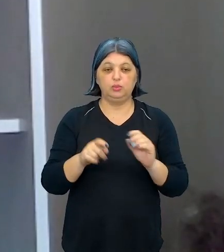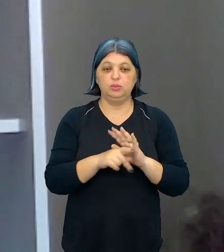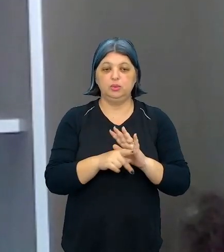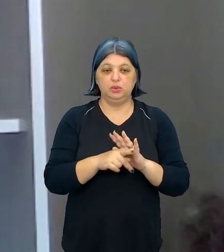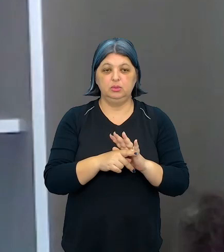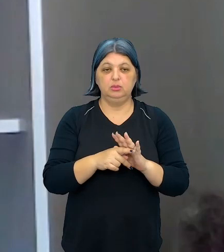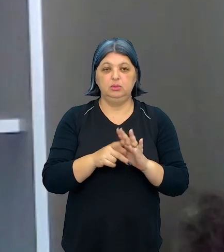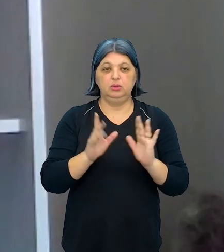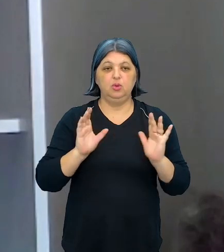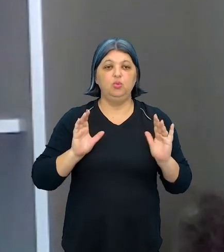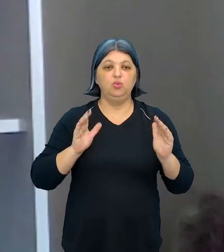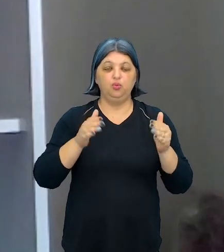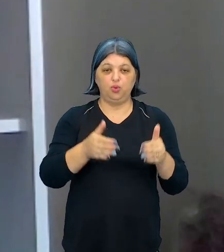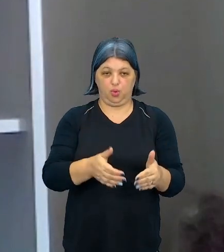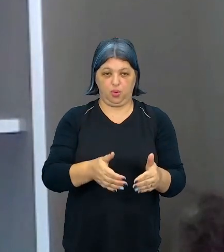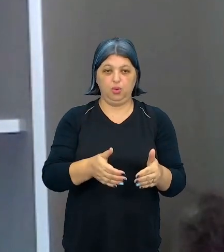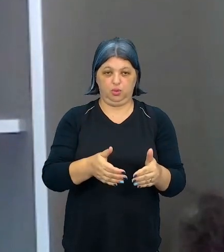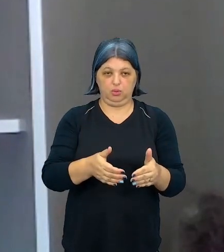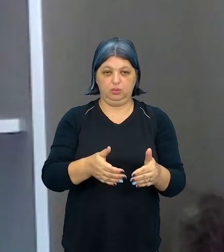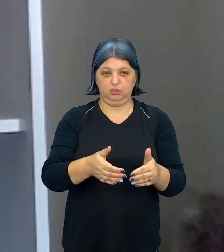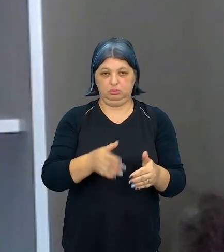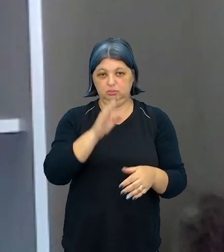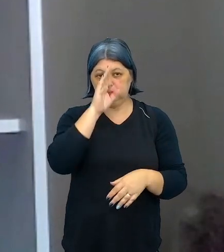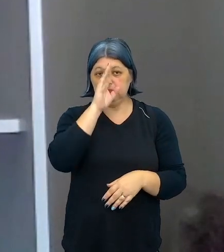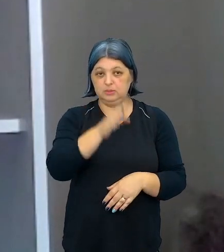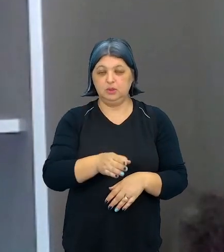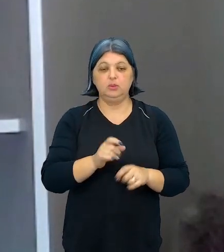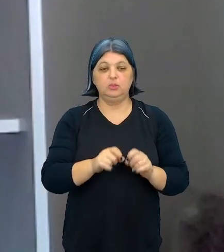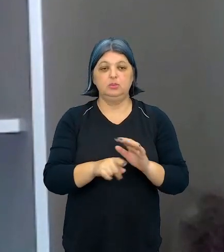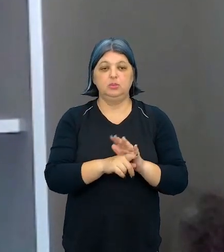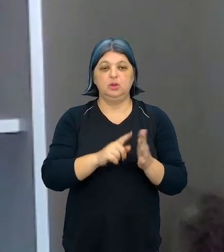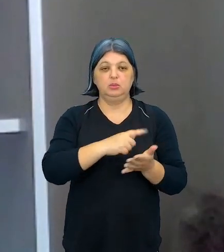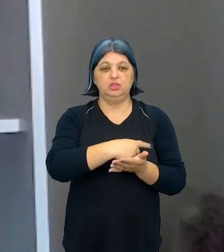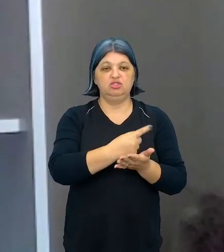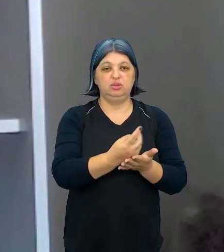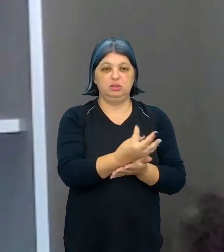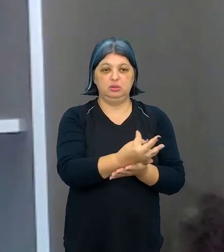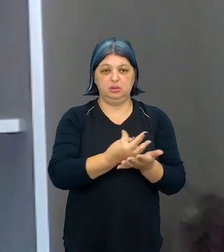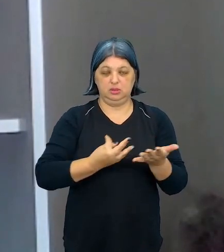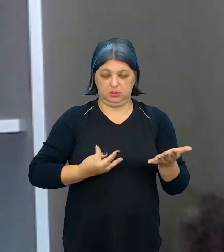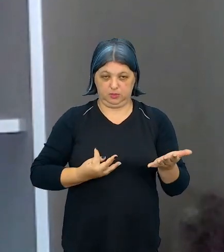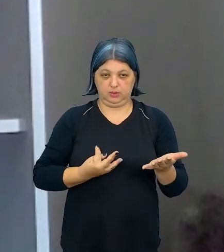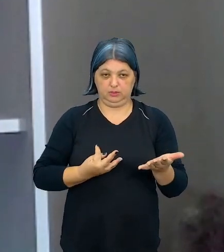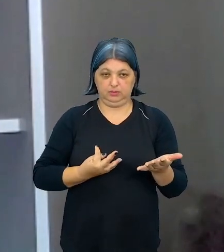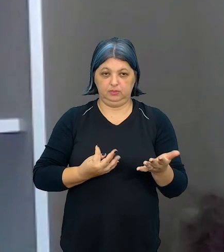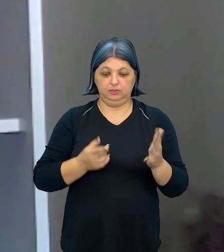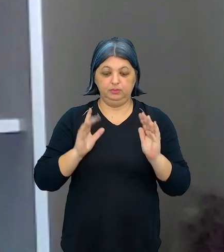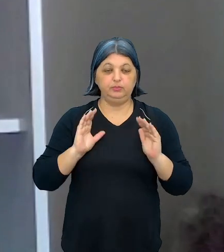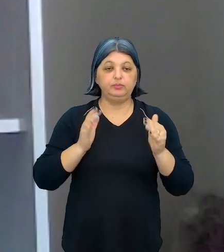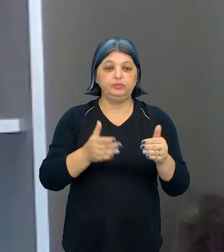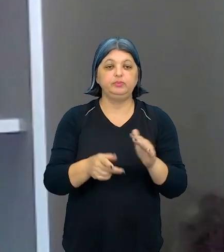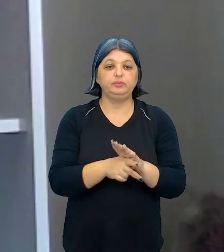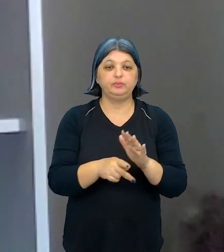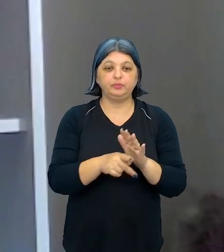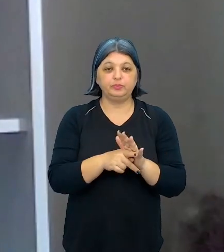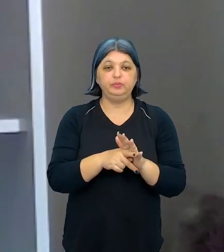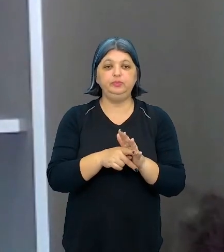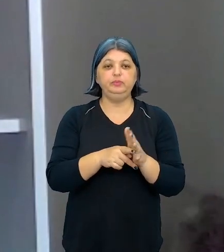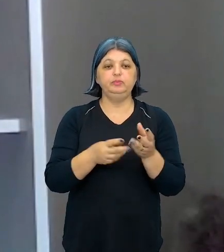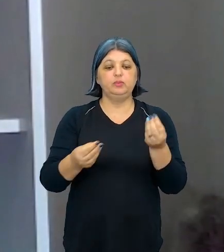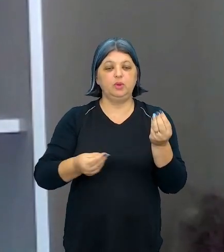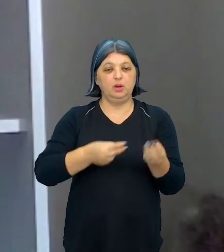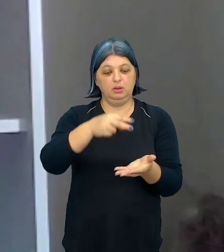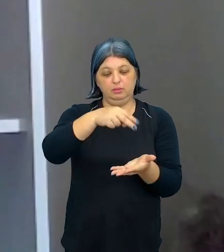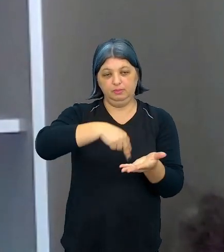ainda com, no caso, o tema central, gêneros textuais, com o enfoque no percurso de